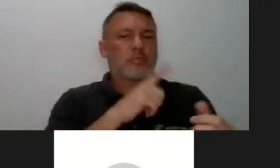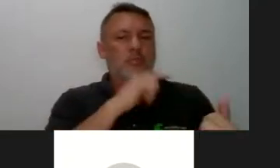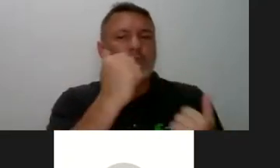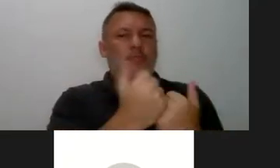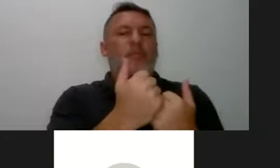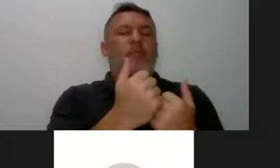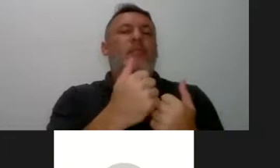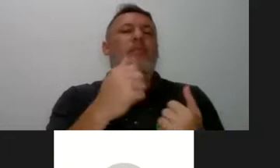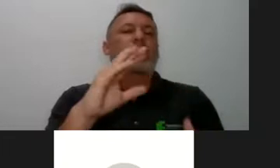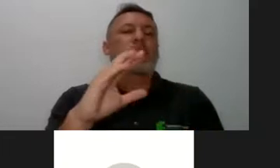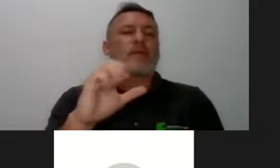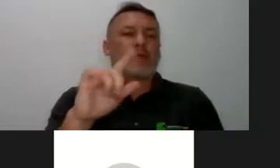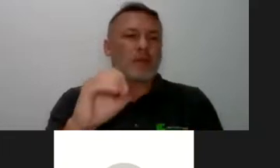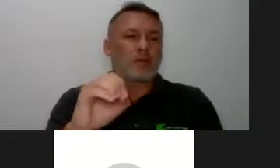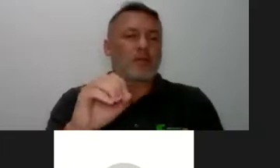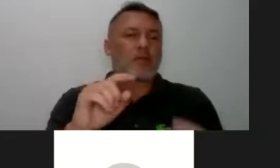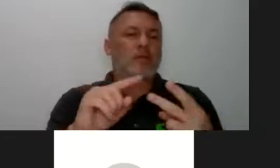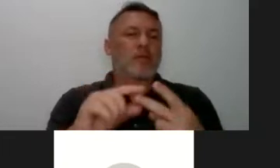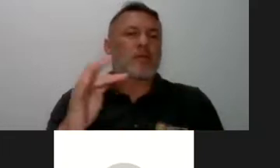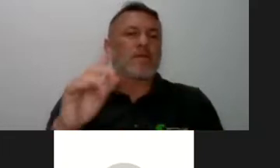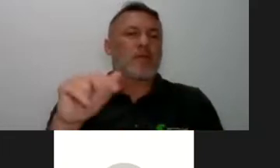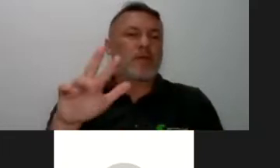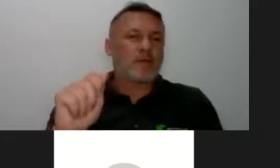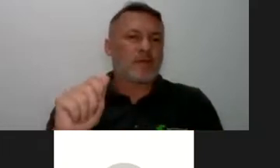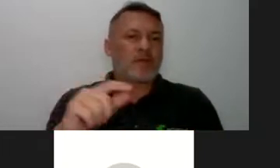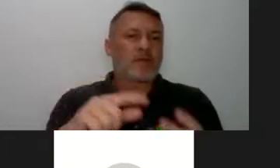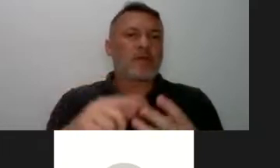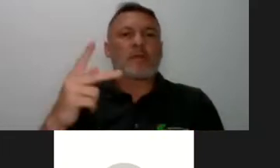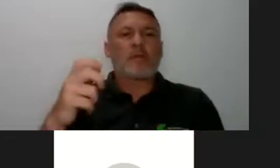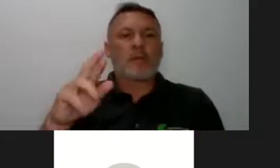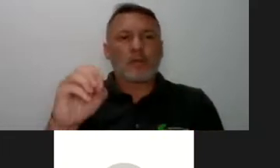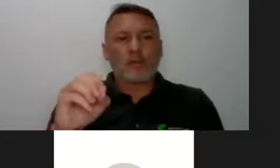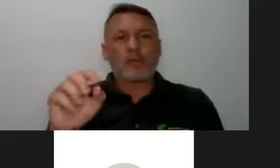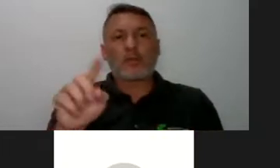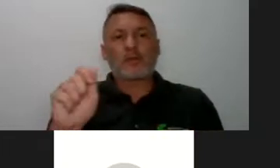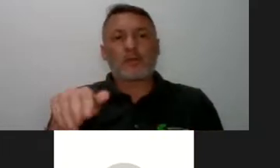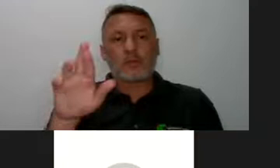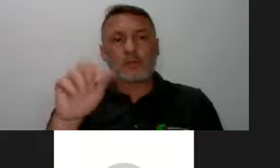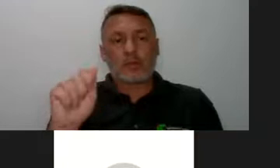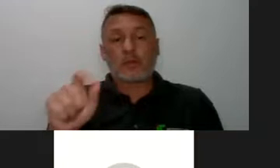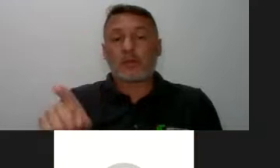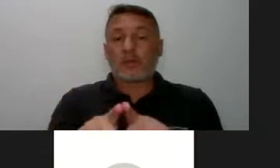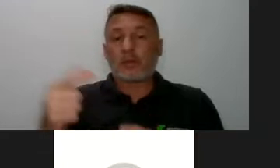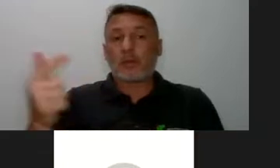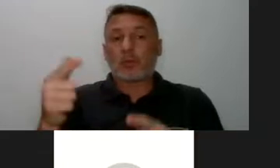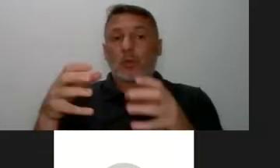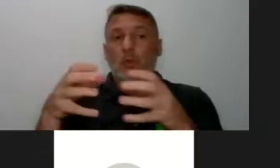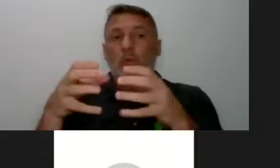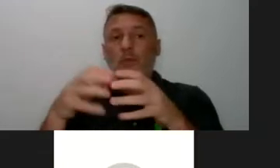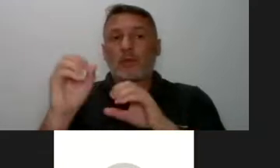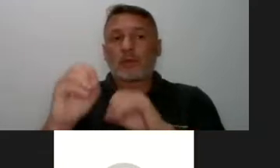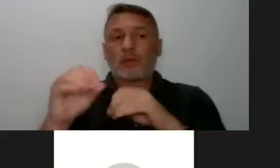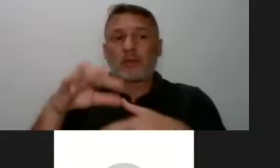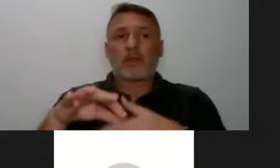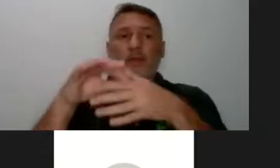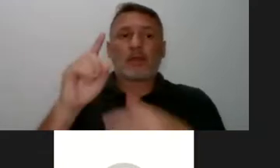Morelato, o Célio, o Emerson, a Flávia, a Márcia, o Pedro, o Thiago e a Zâmbora. A subcomissão de ensino, né, liderada pela